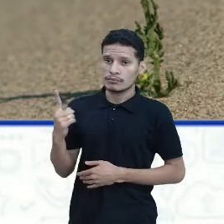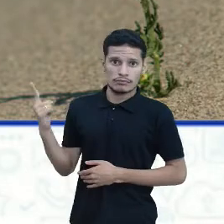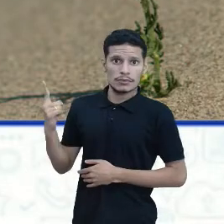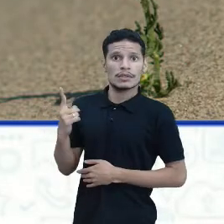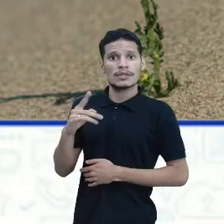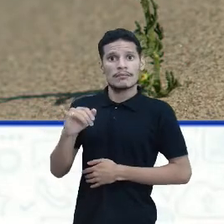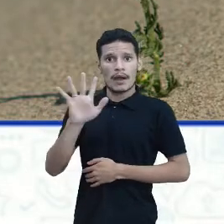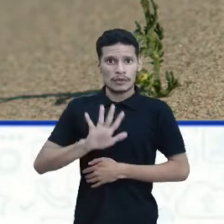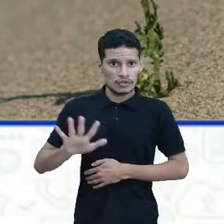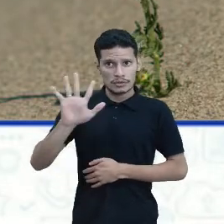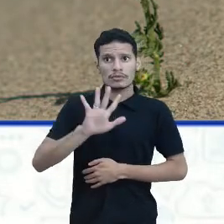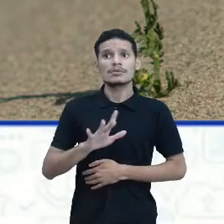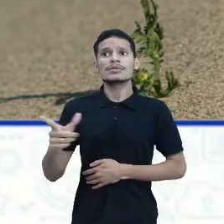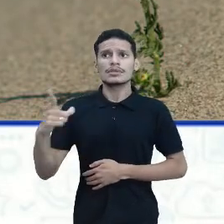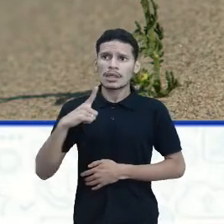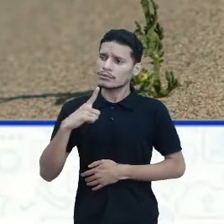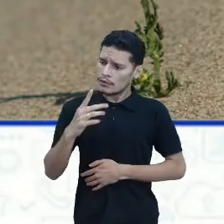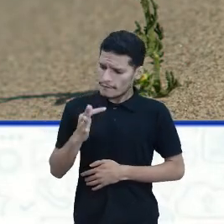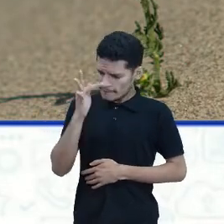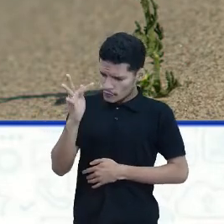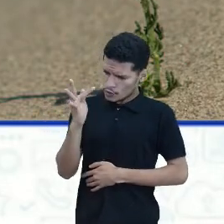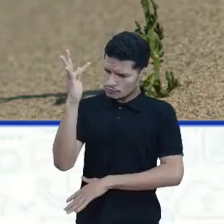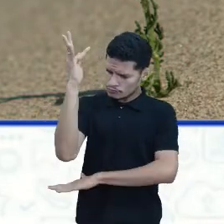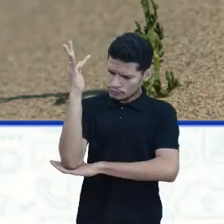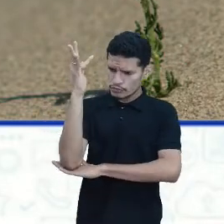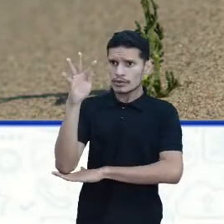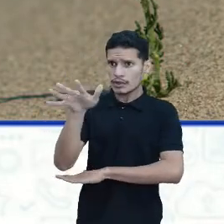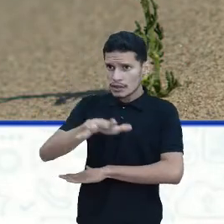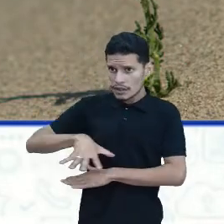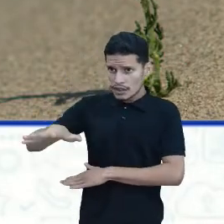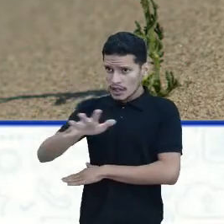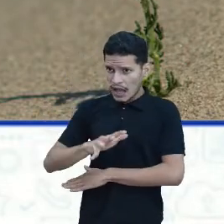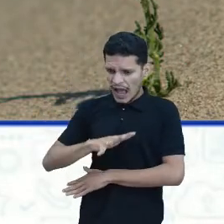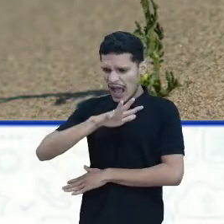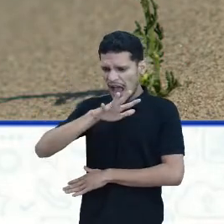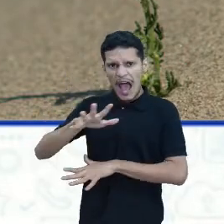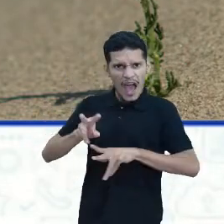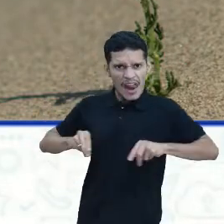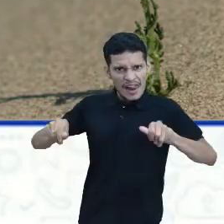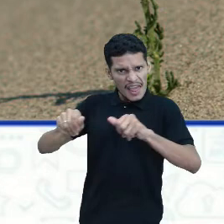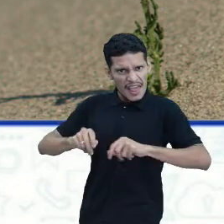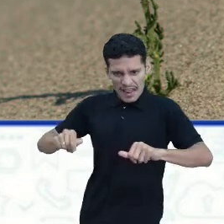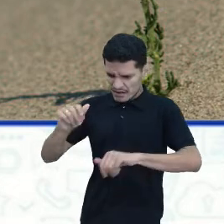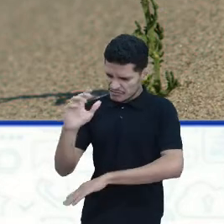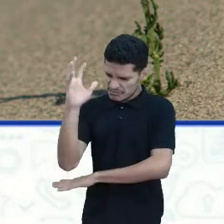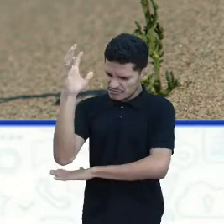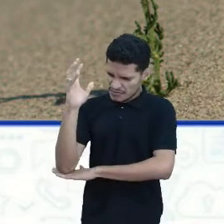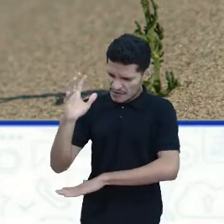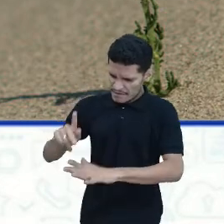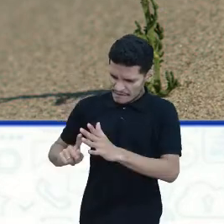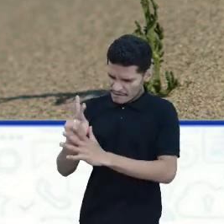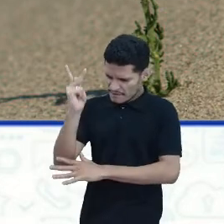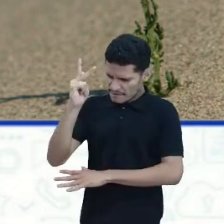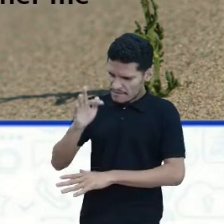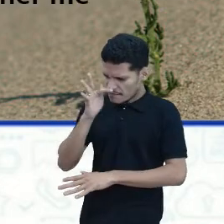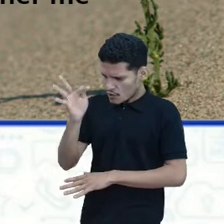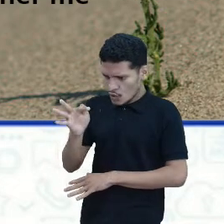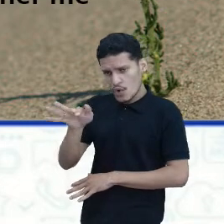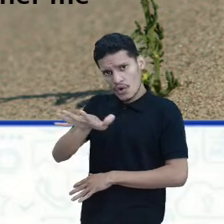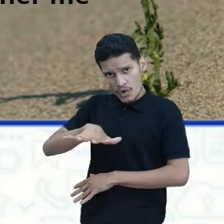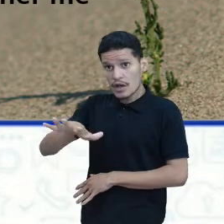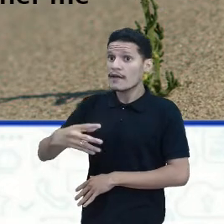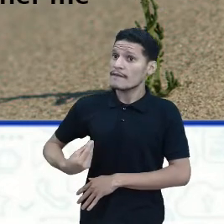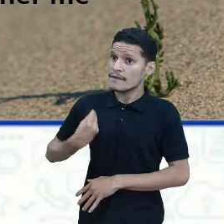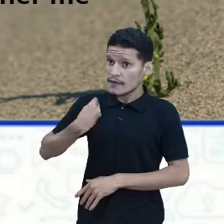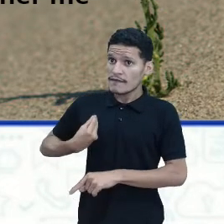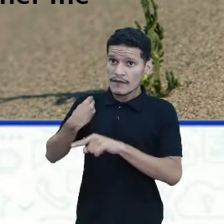ó. Tá lá uma flor no meio do deserto, certo? Ou seja, ela